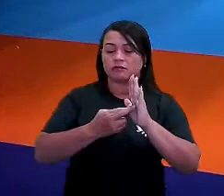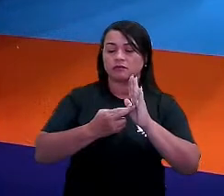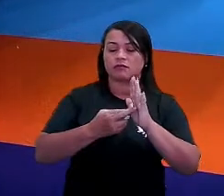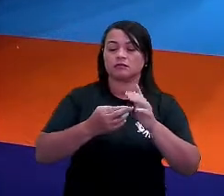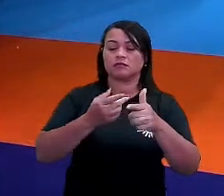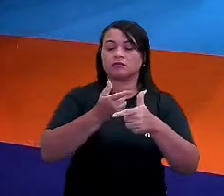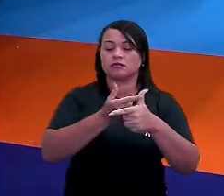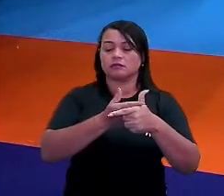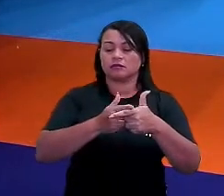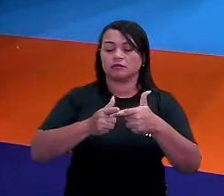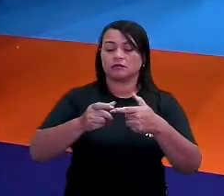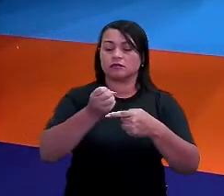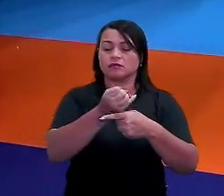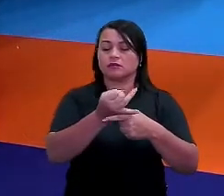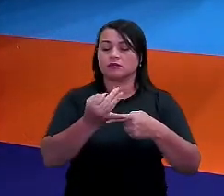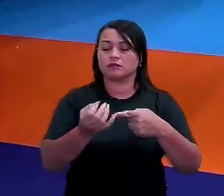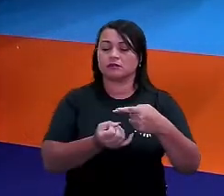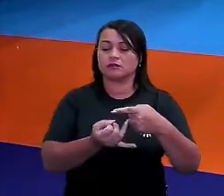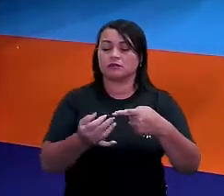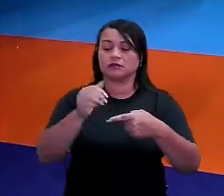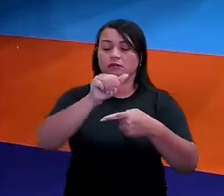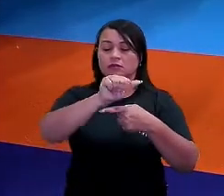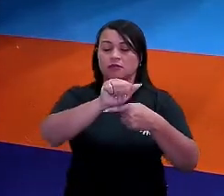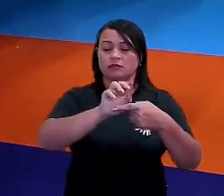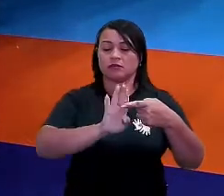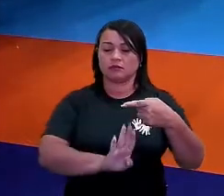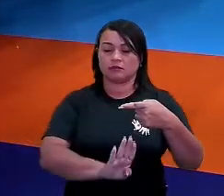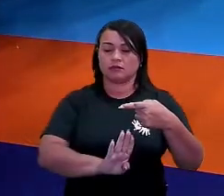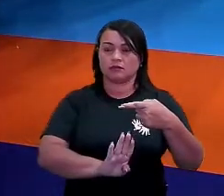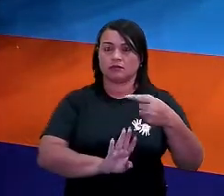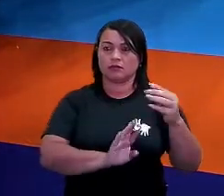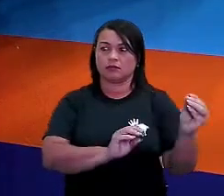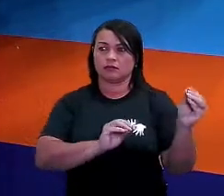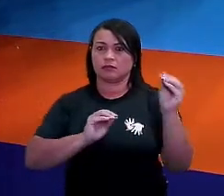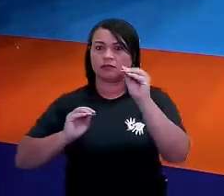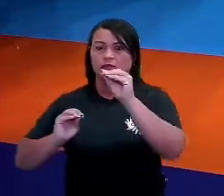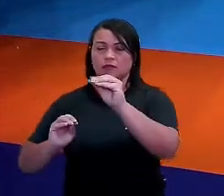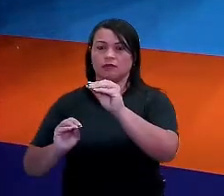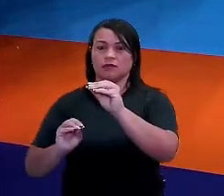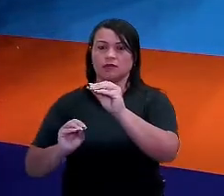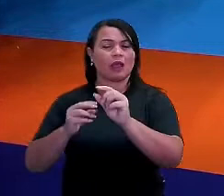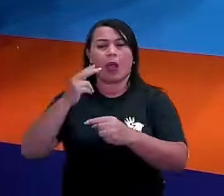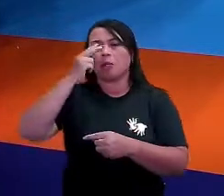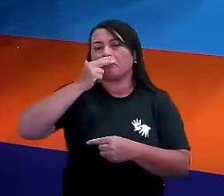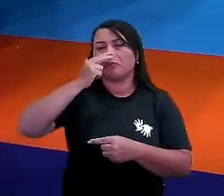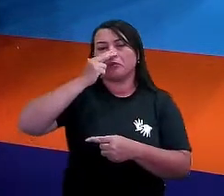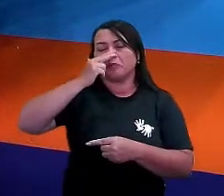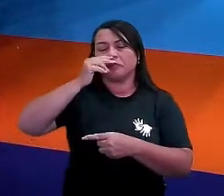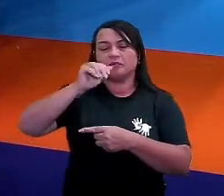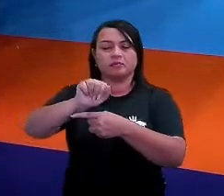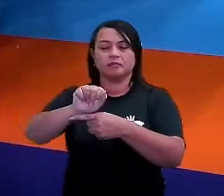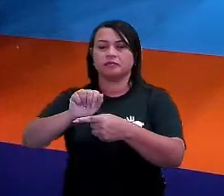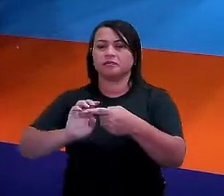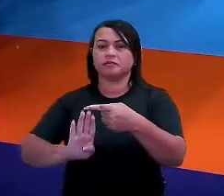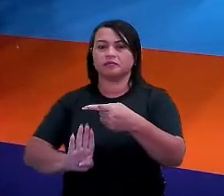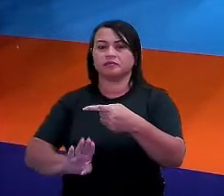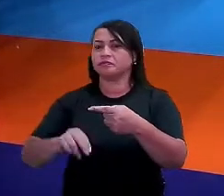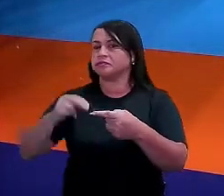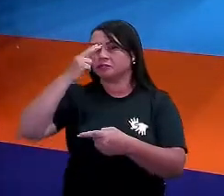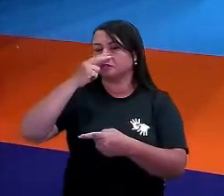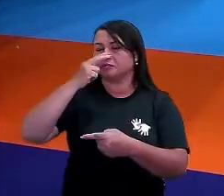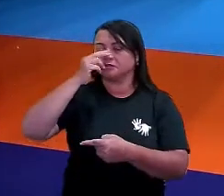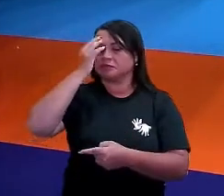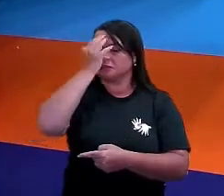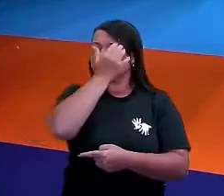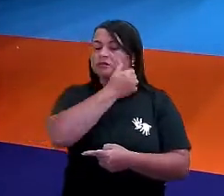de frações. A sobre B, eu vou repetir. Vou manter a mesma fração, a fração do mesmo